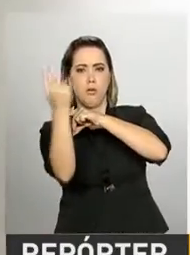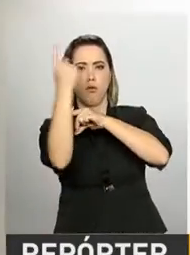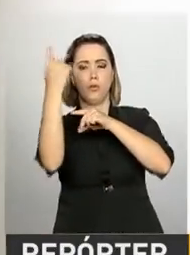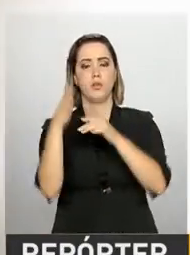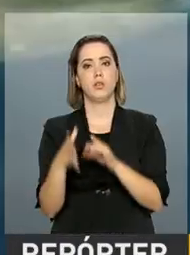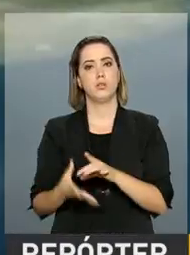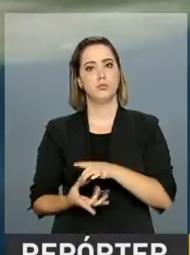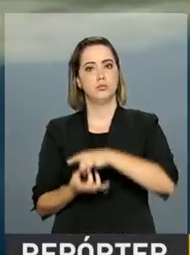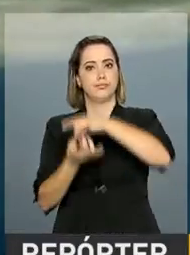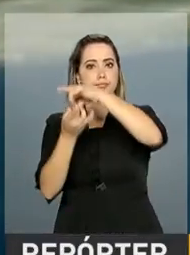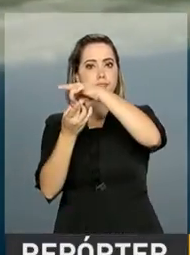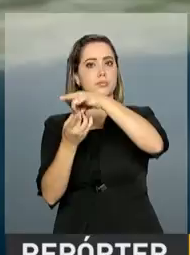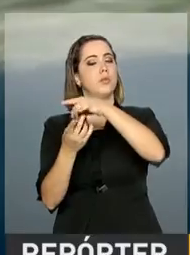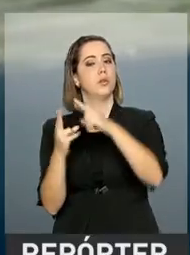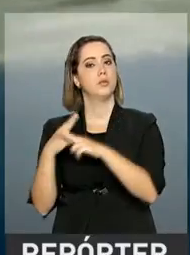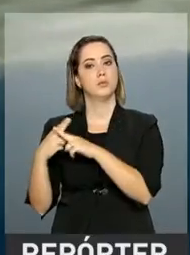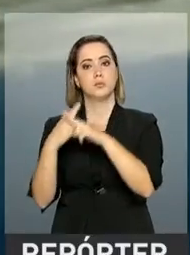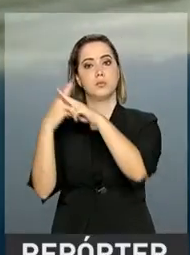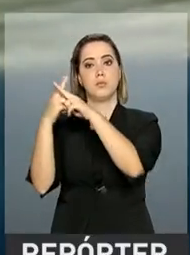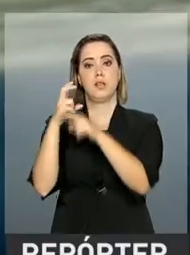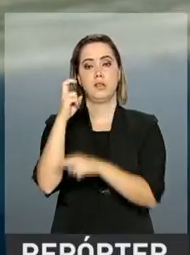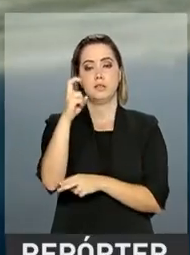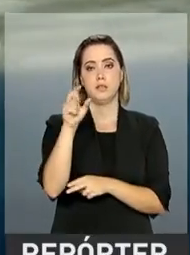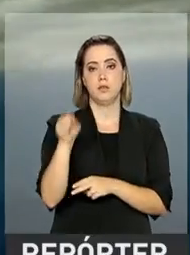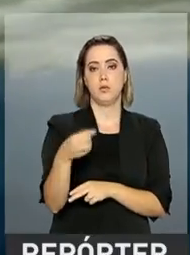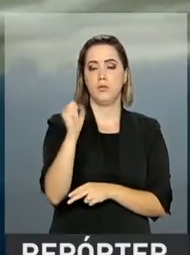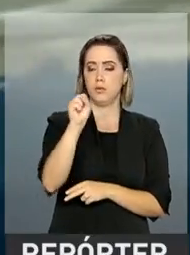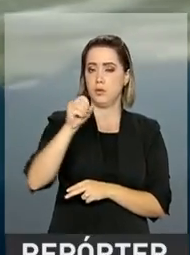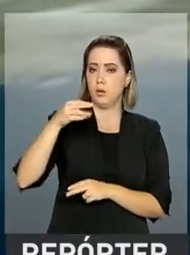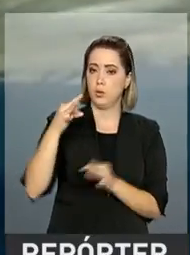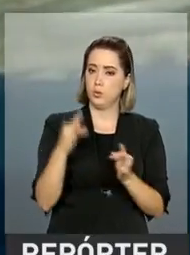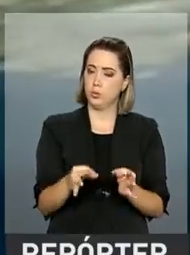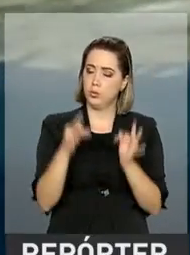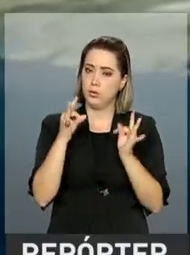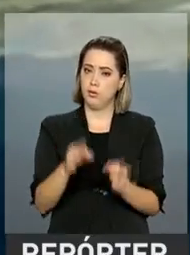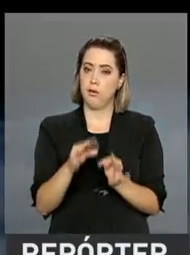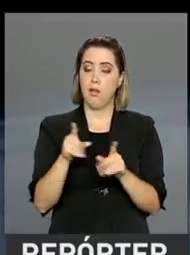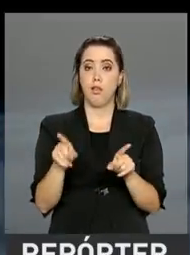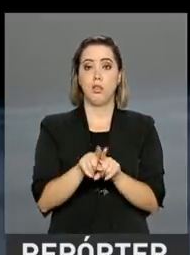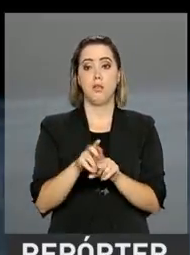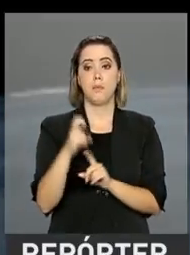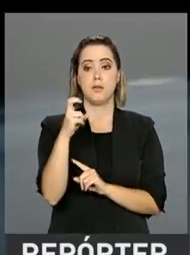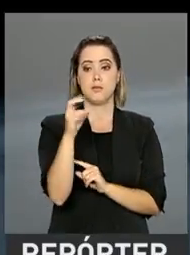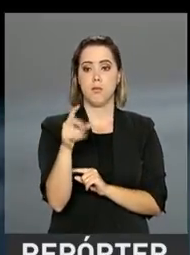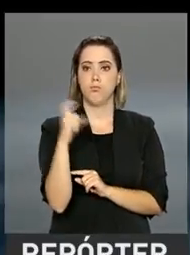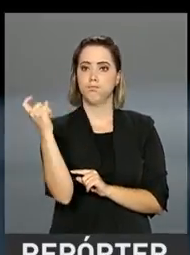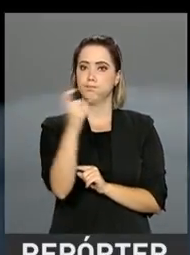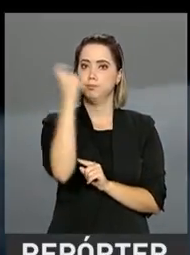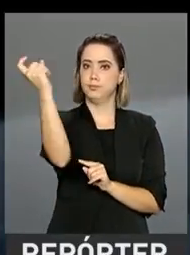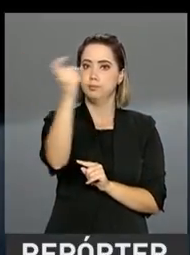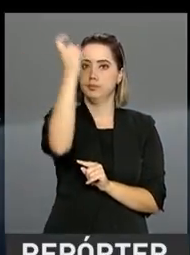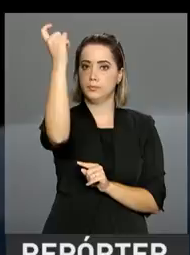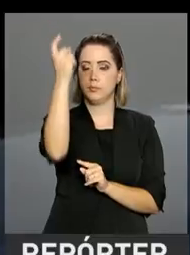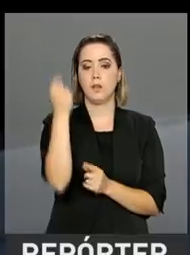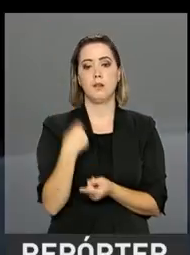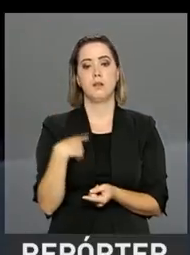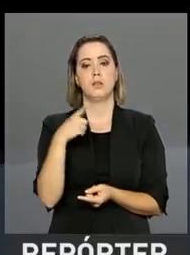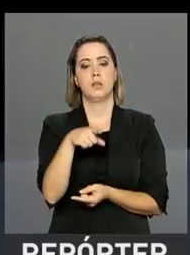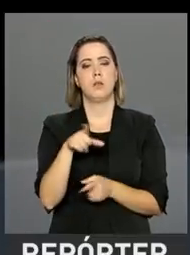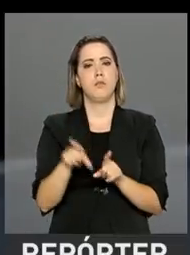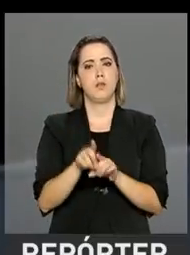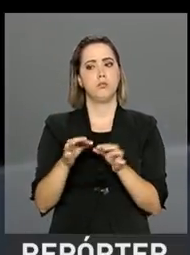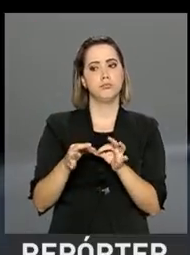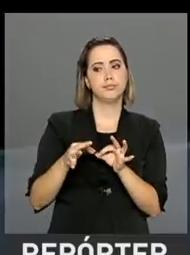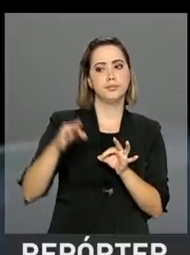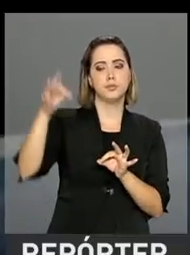espaço pesando 5,8 toneladas e com cinco metros de altura o satélite ficará posicionada uma distância de 36